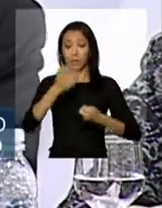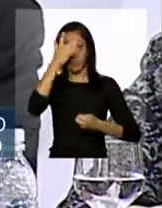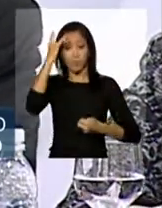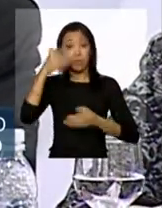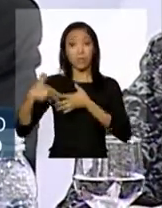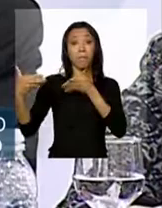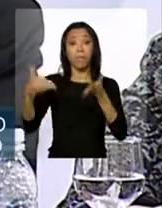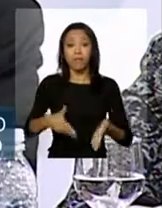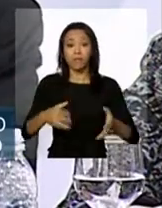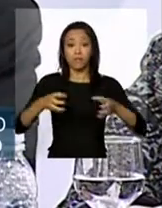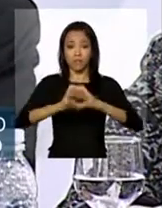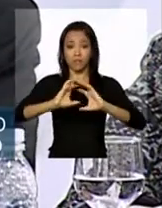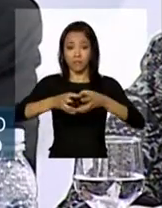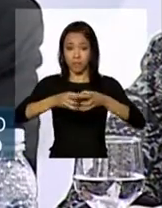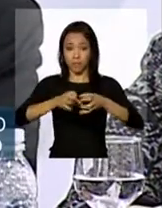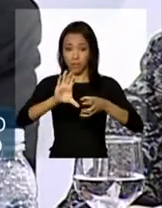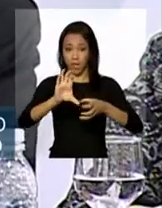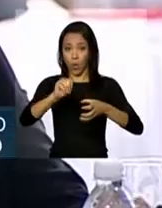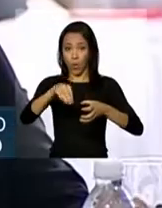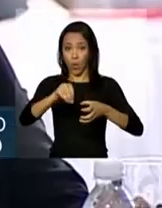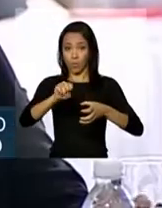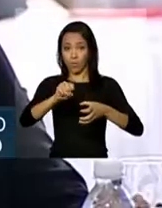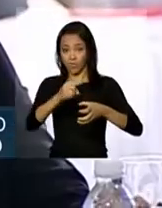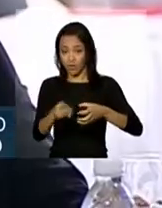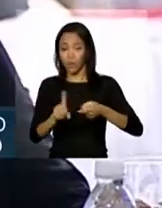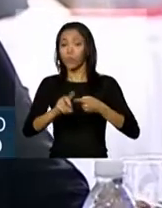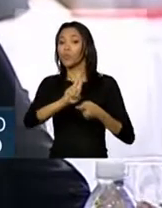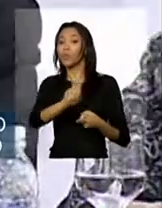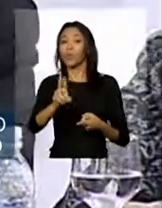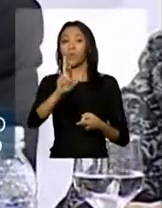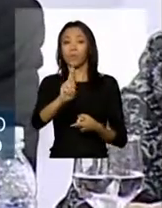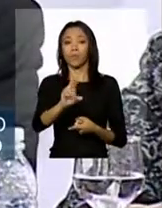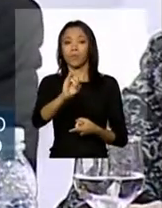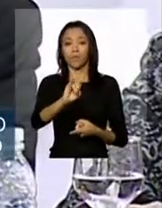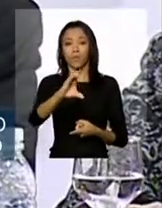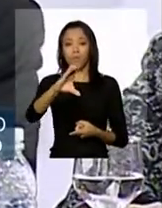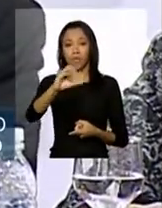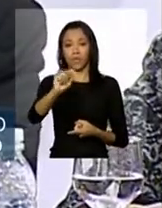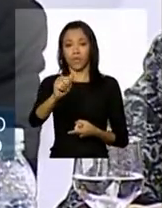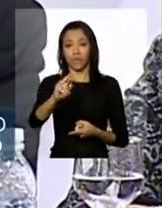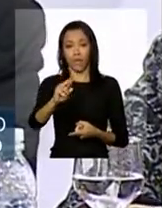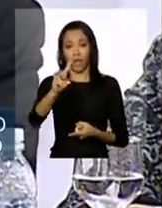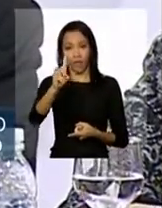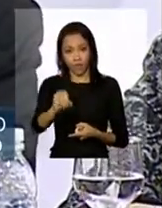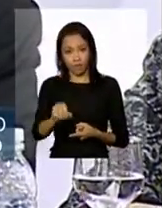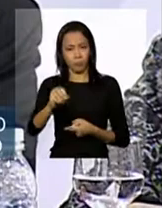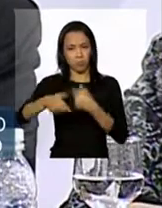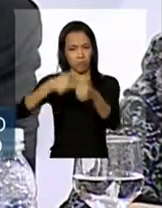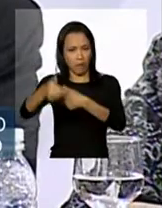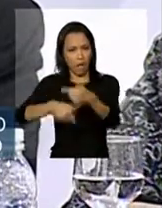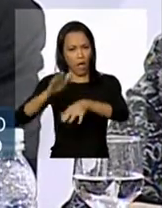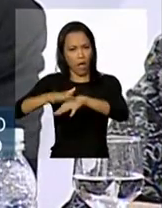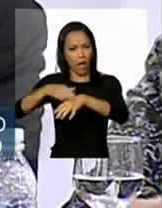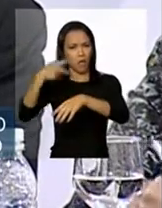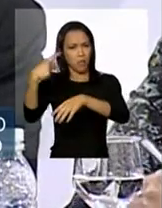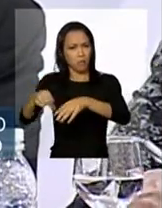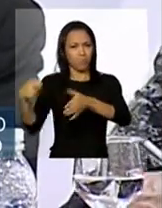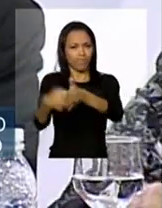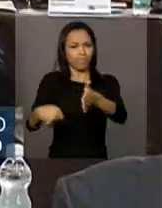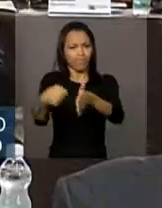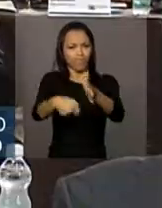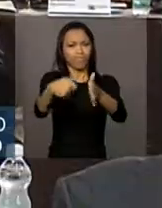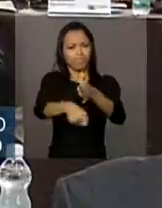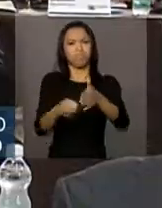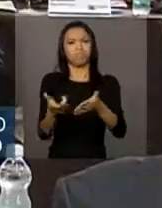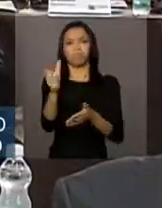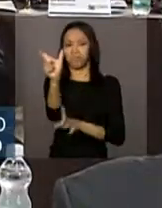Queria fazer um agradecimento muito especial ao Ricardo pela liderança, pelo trabalho, pela persistência. Eu